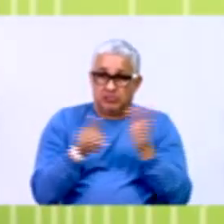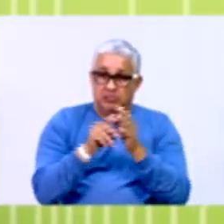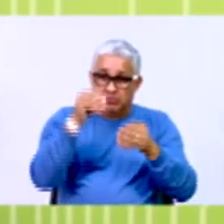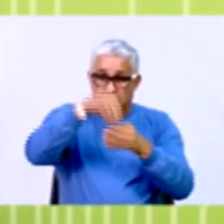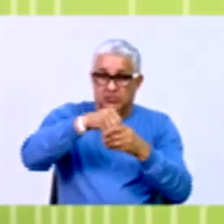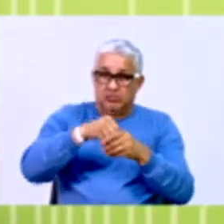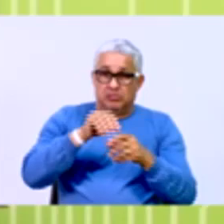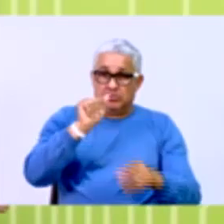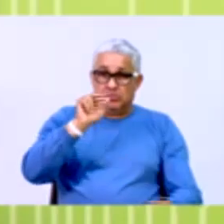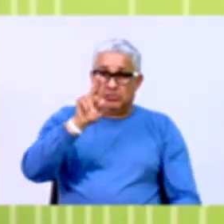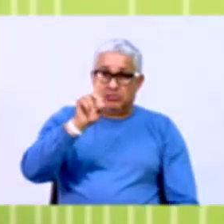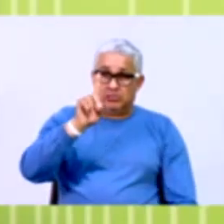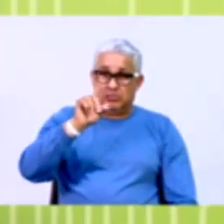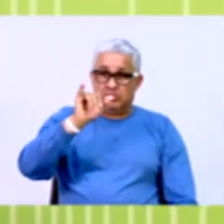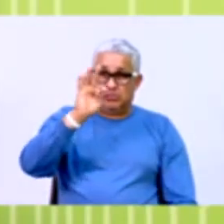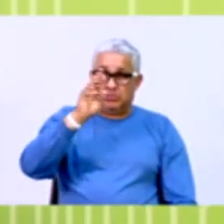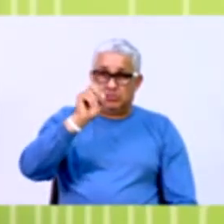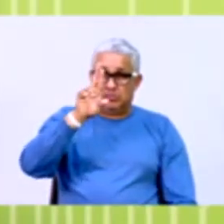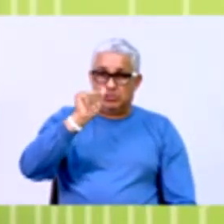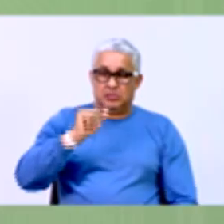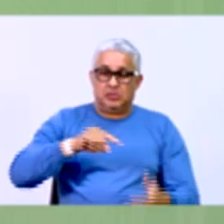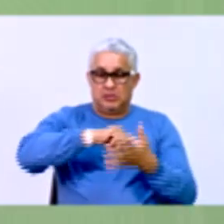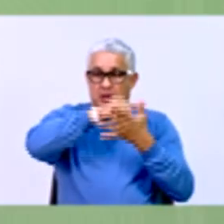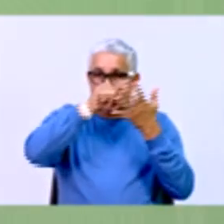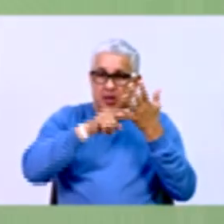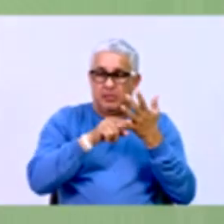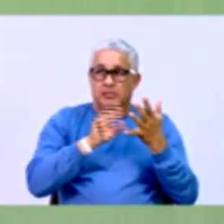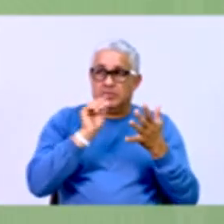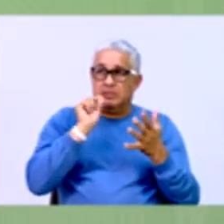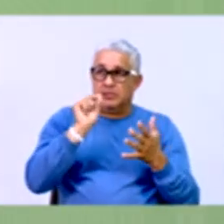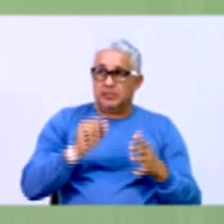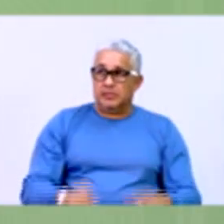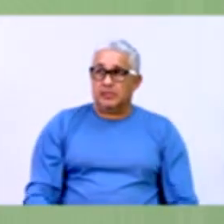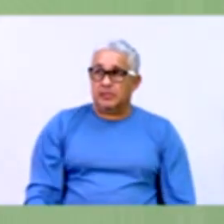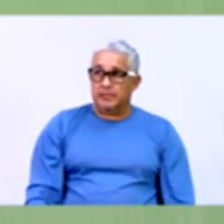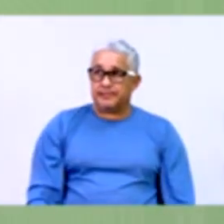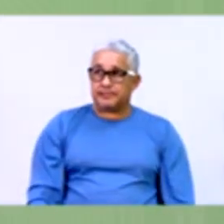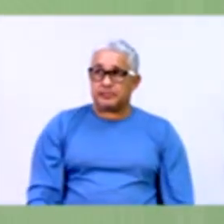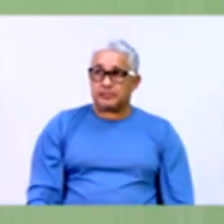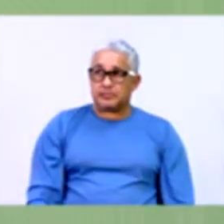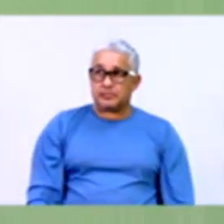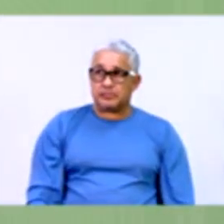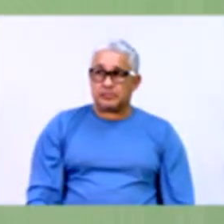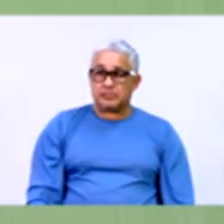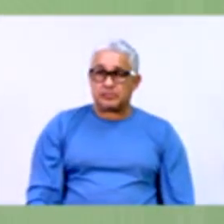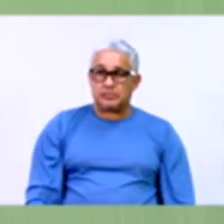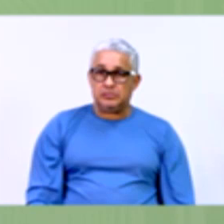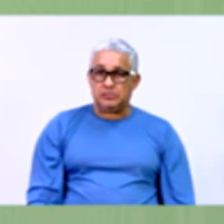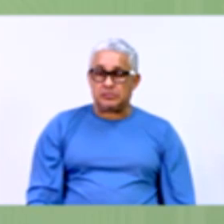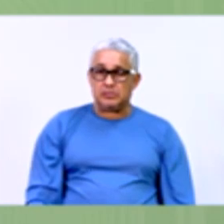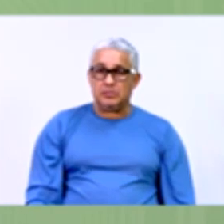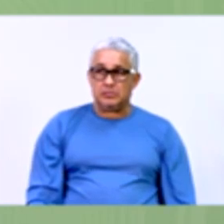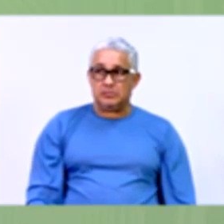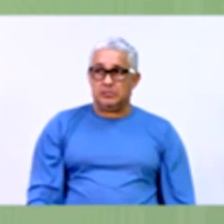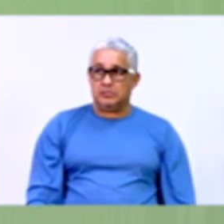né? Esses pontos nós vamos ver a seguir. Quais são eles? Bom, auditoria em sistemas